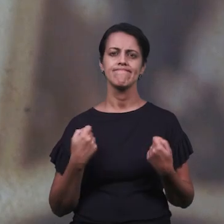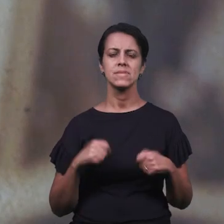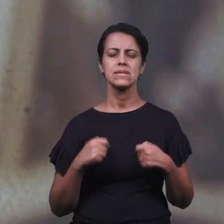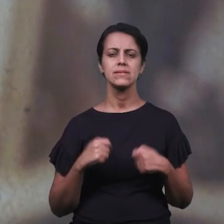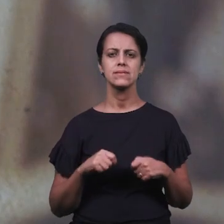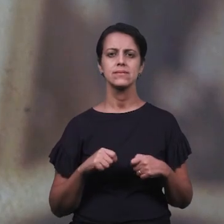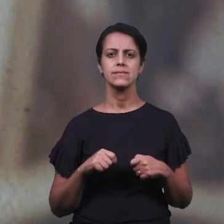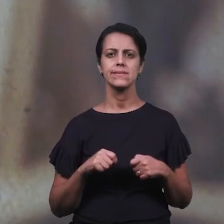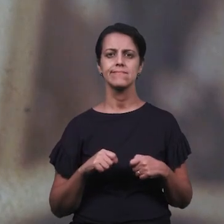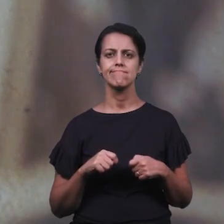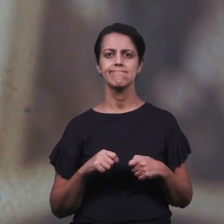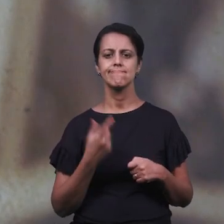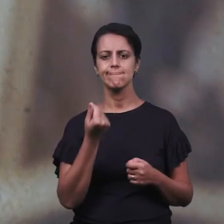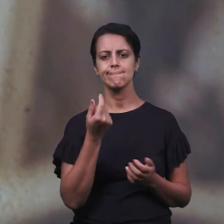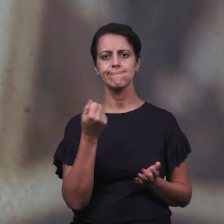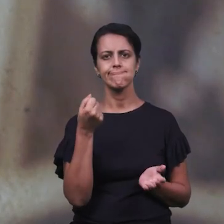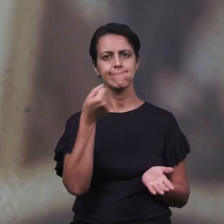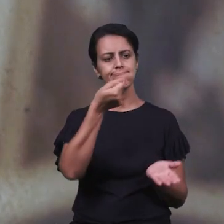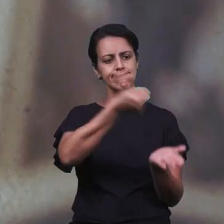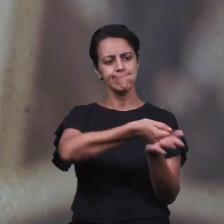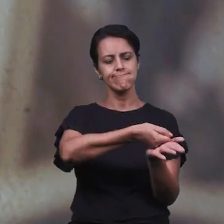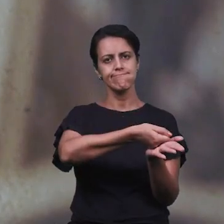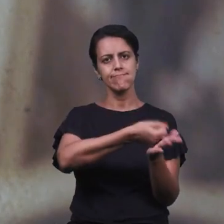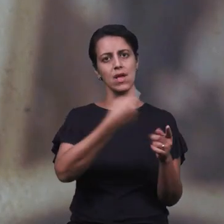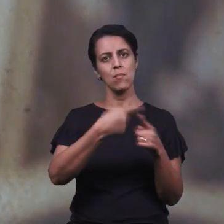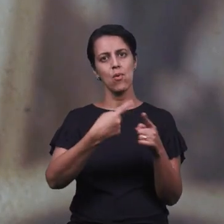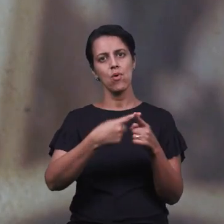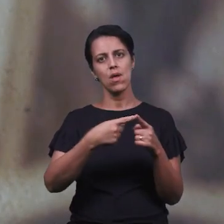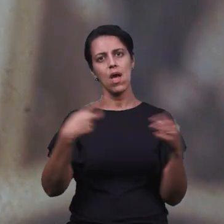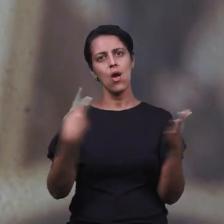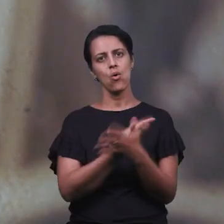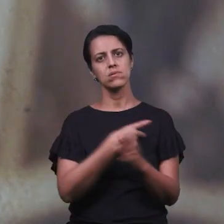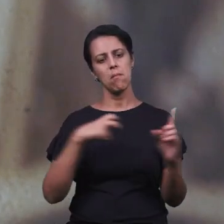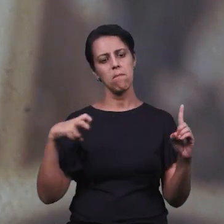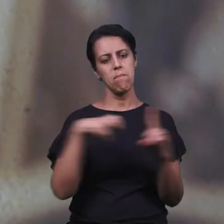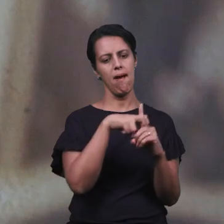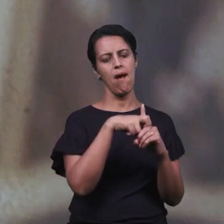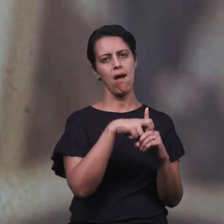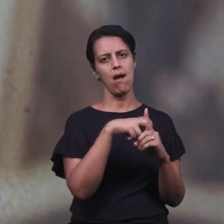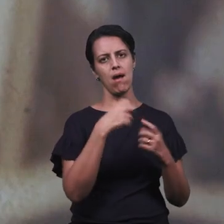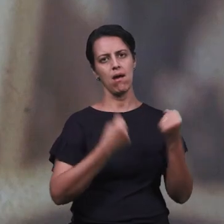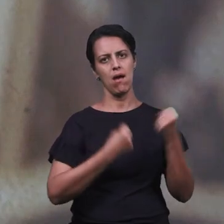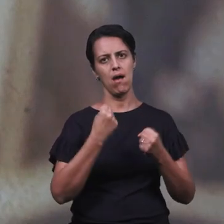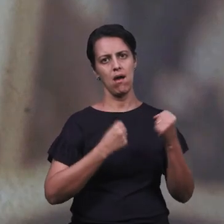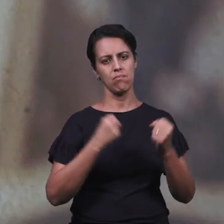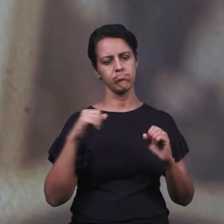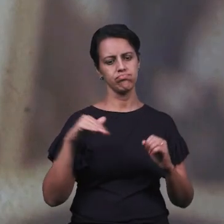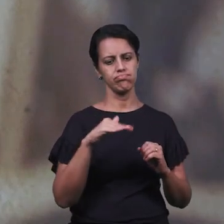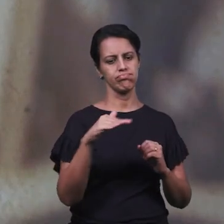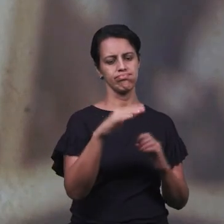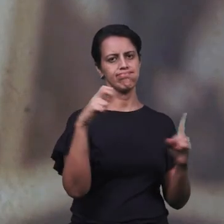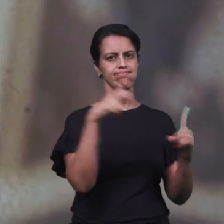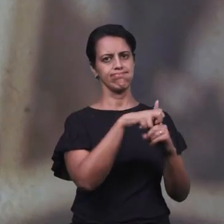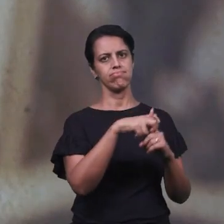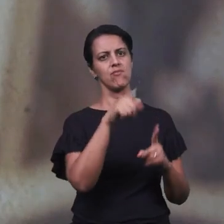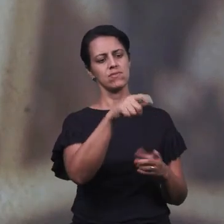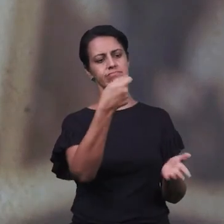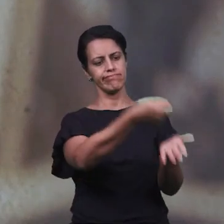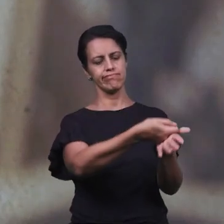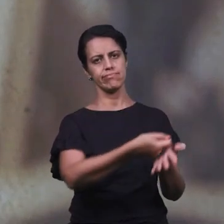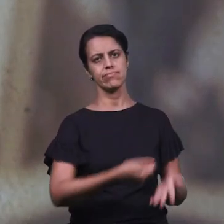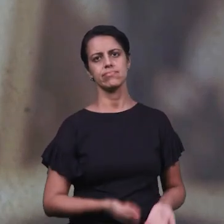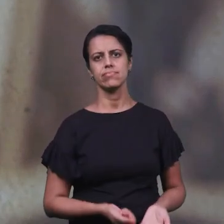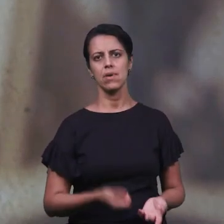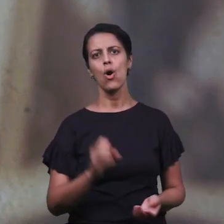indenizar a outra parte por um acidente de trânsito, né? Então você vai usar a conciliação, uma questão de relação com